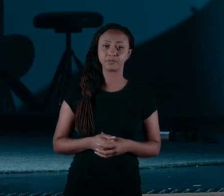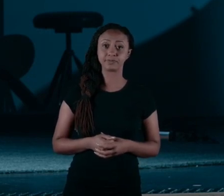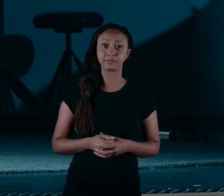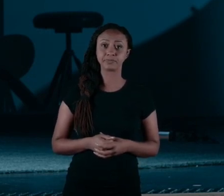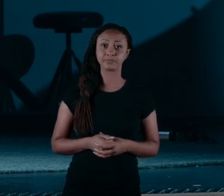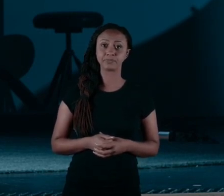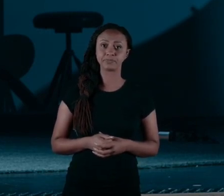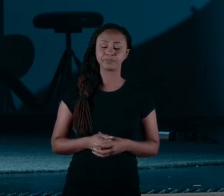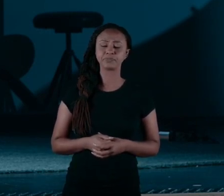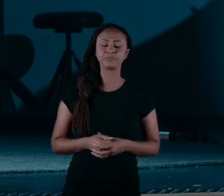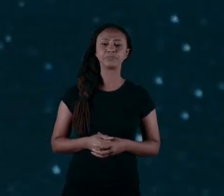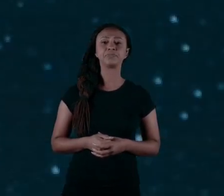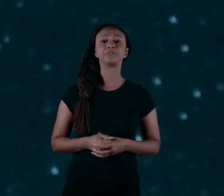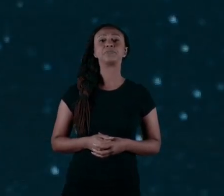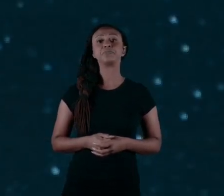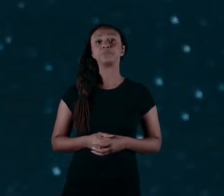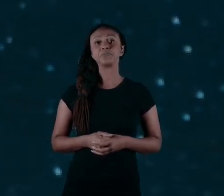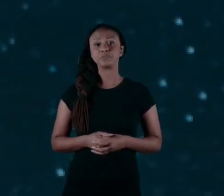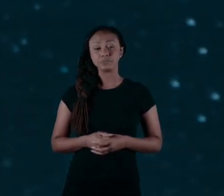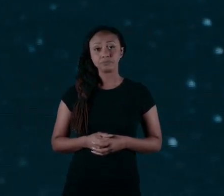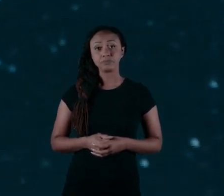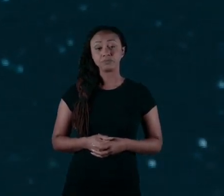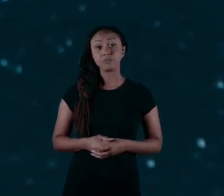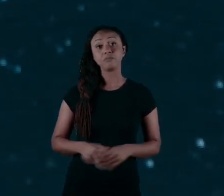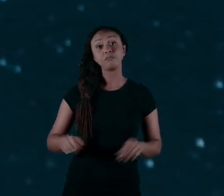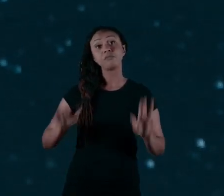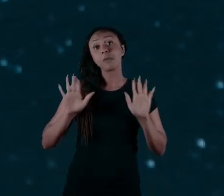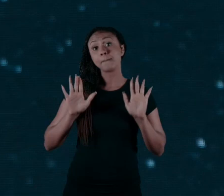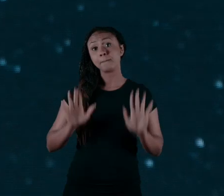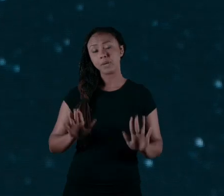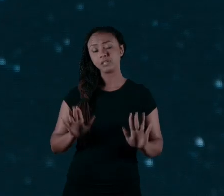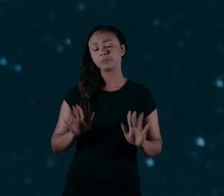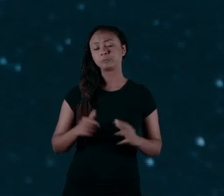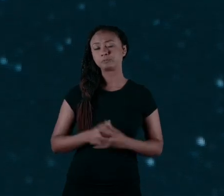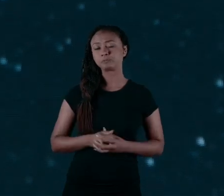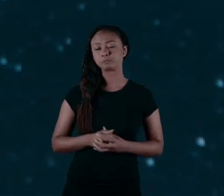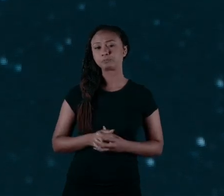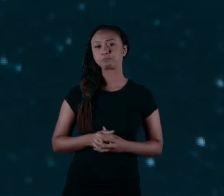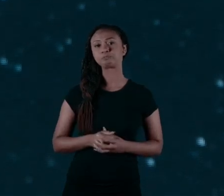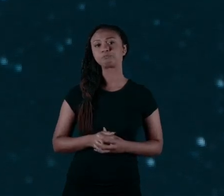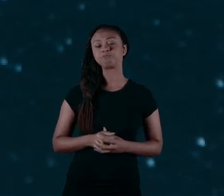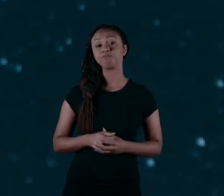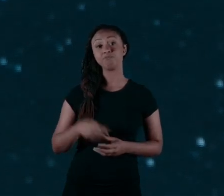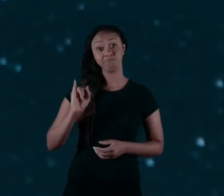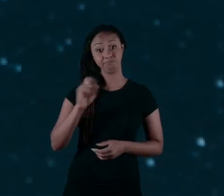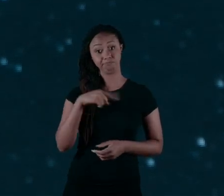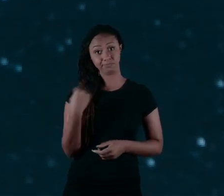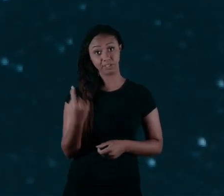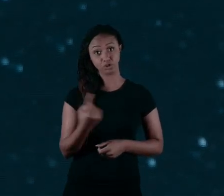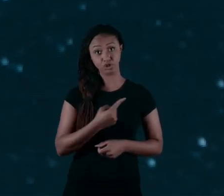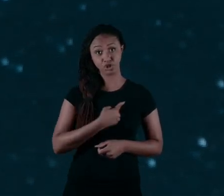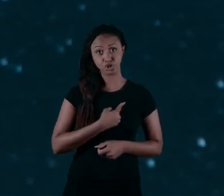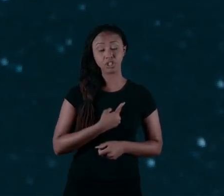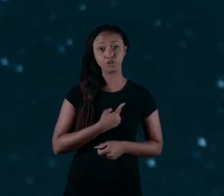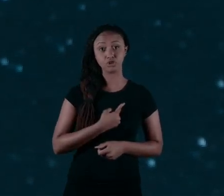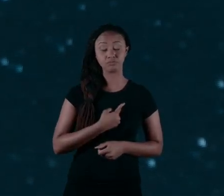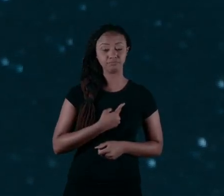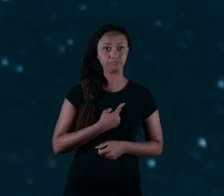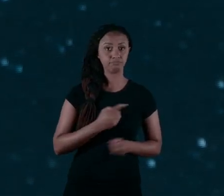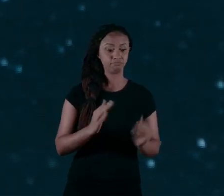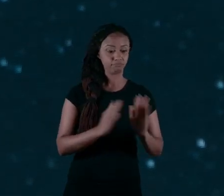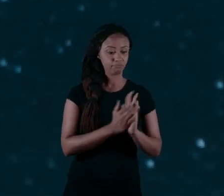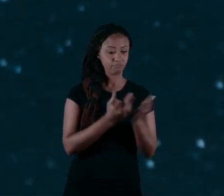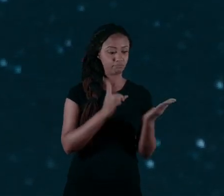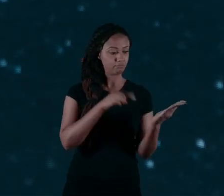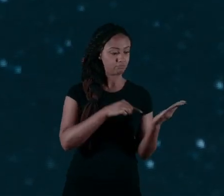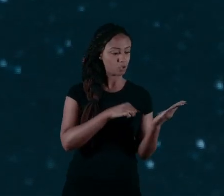Tudo isso só é possível se nós estivermos recebendo a palavra de Deus,